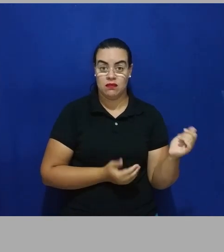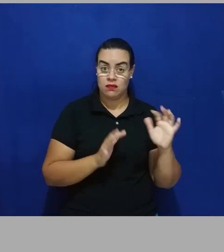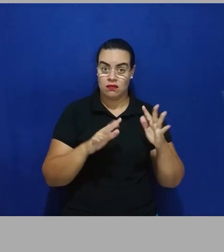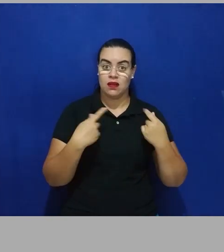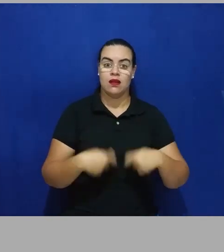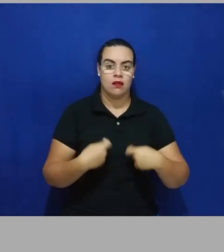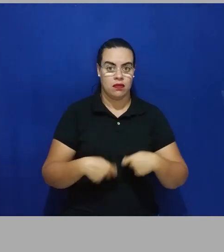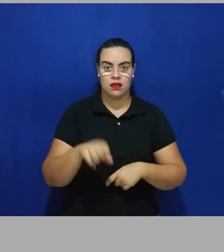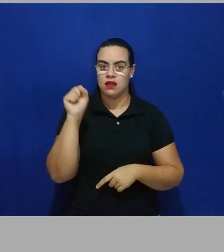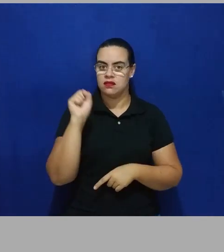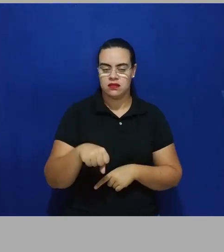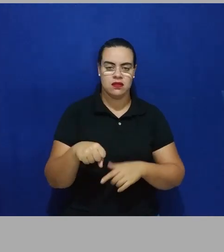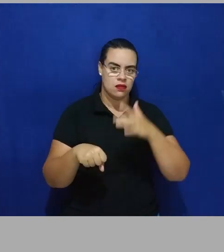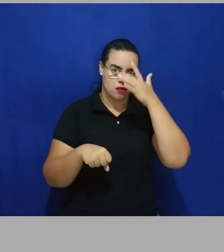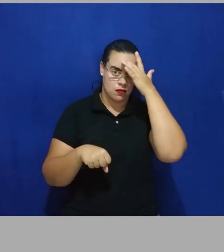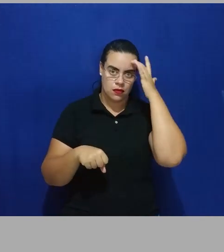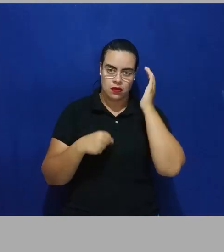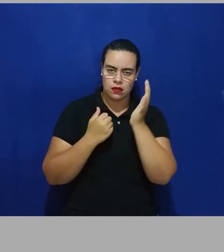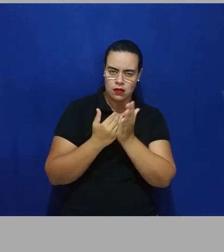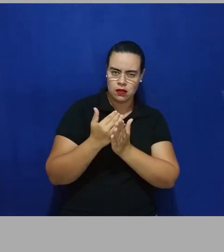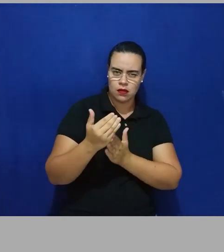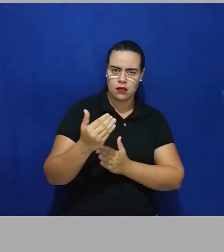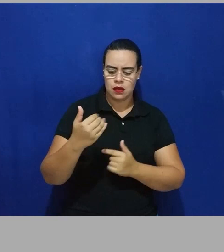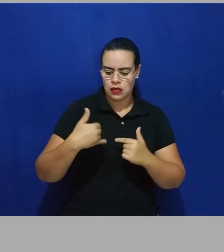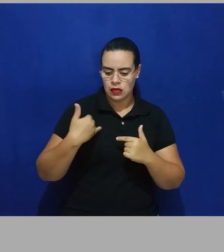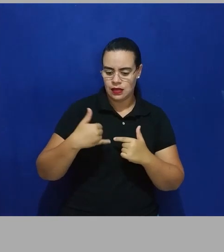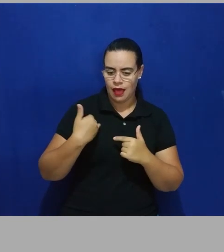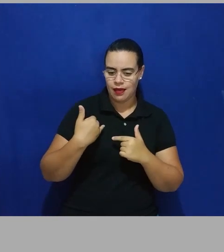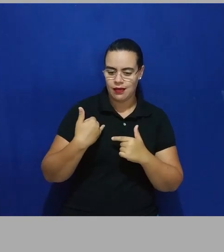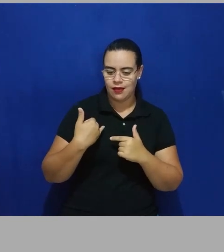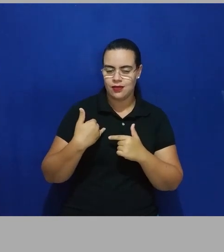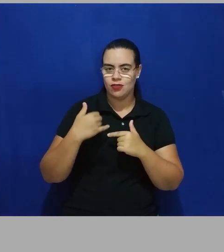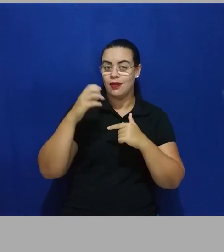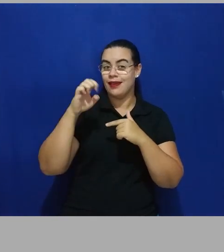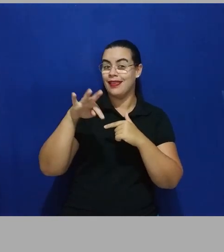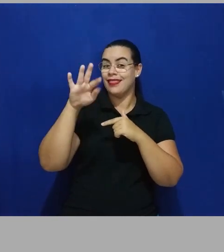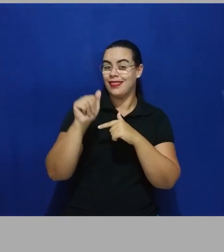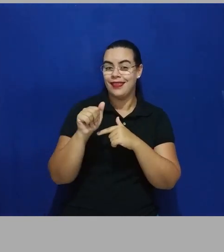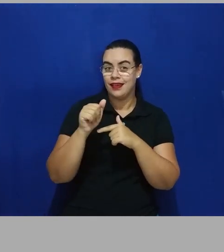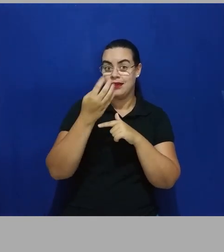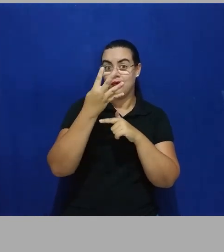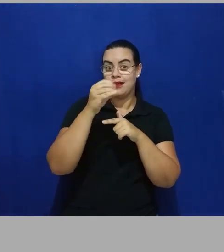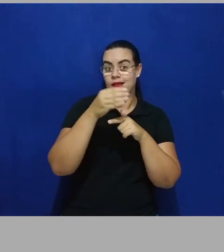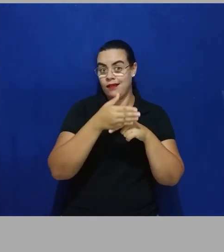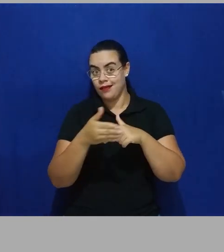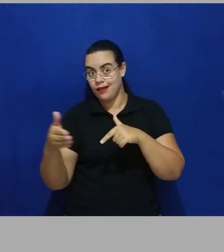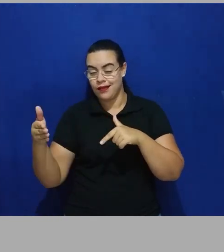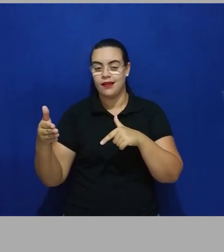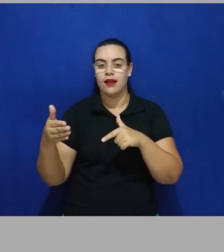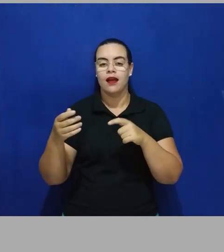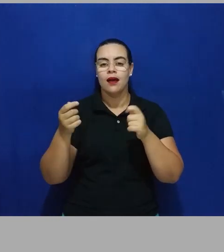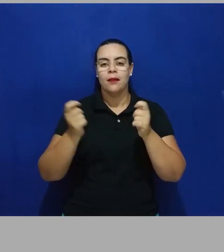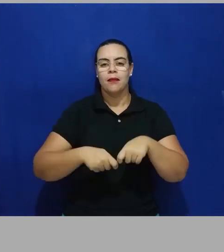é necessário, sim, que essas pessoas que estão entrando na fase do esquenta, que somente agora